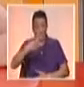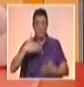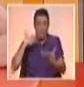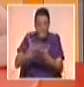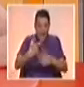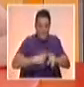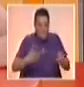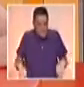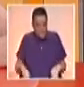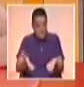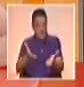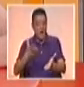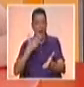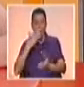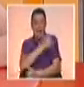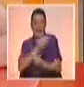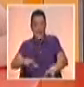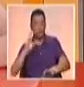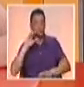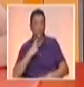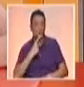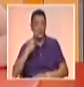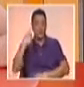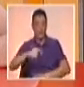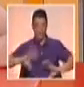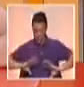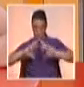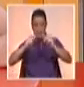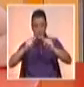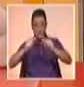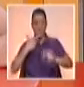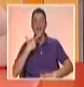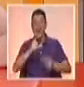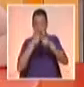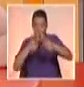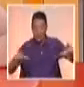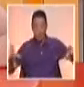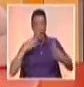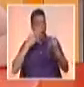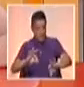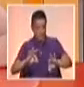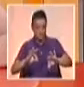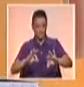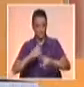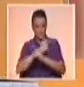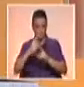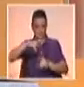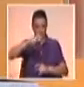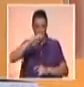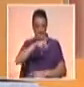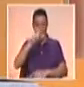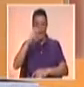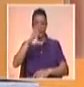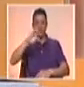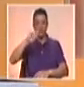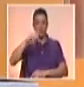estímulo necessário que a criança deve ter para o seu desenvolvimento linguístico normal. Maria José Salgueiro, bem-vinda ao Sociedade Civil.